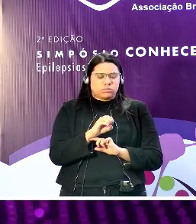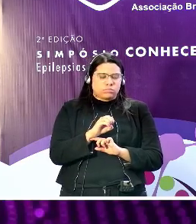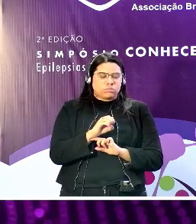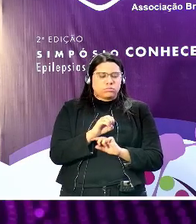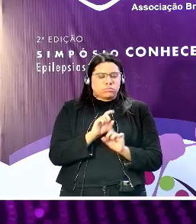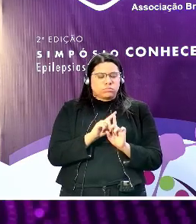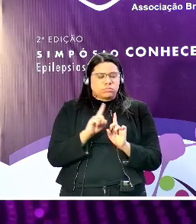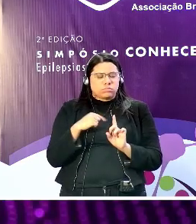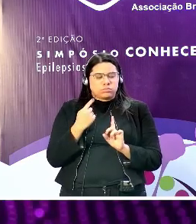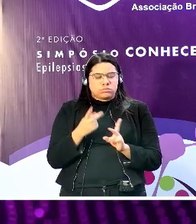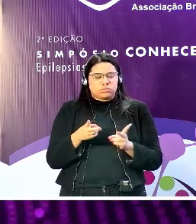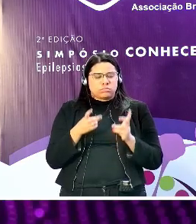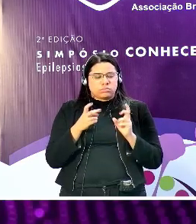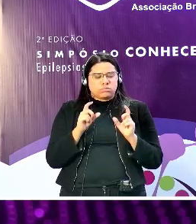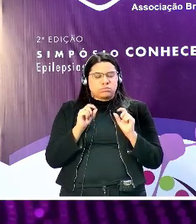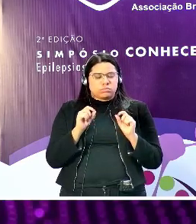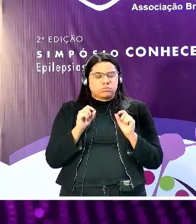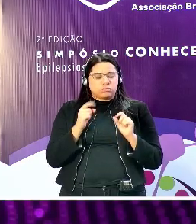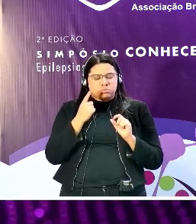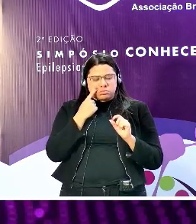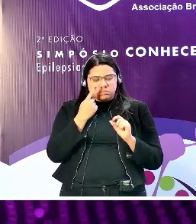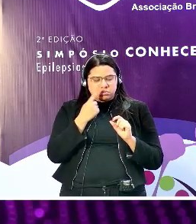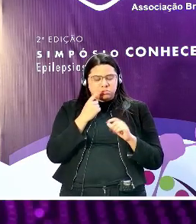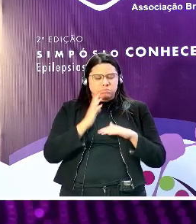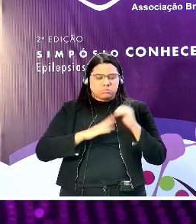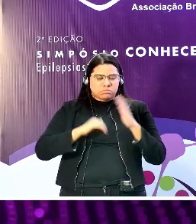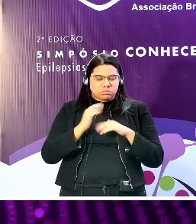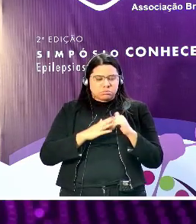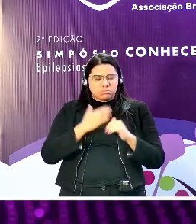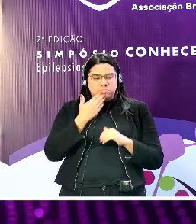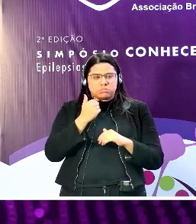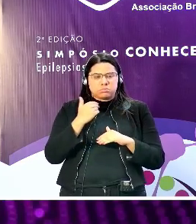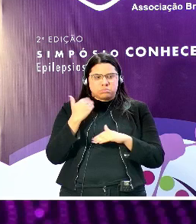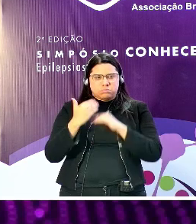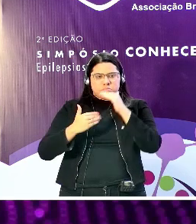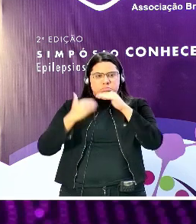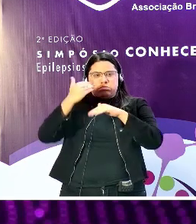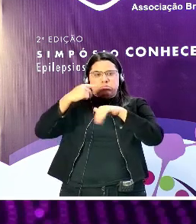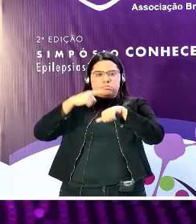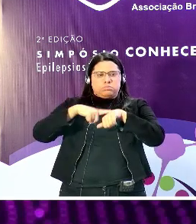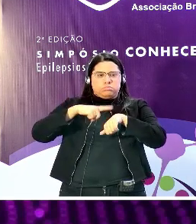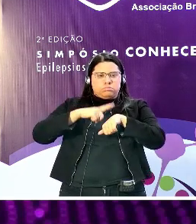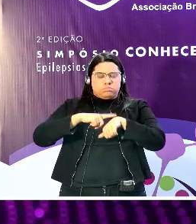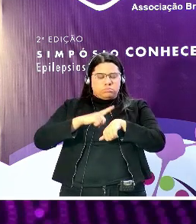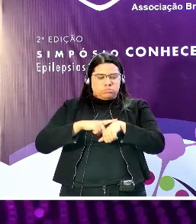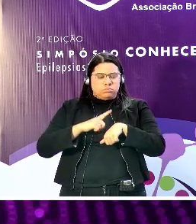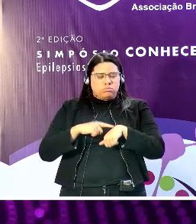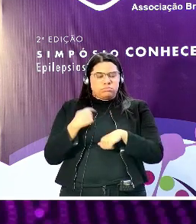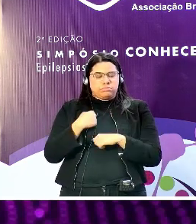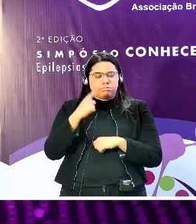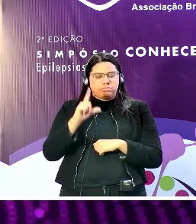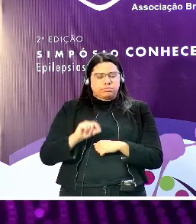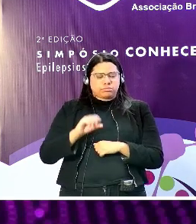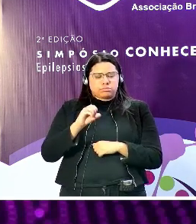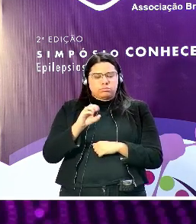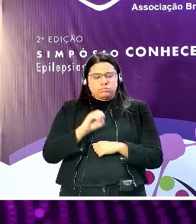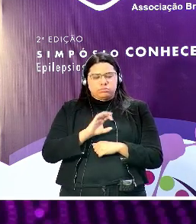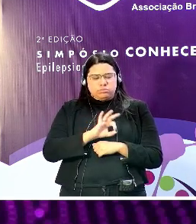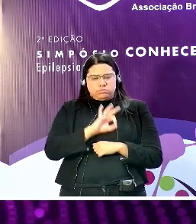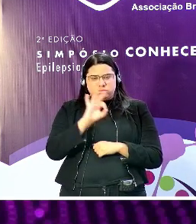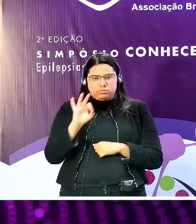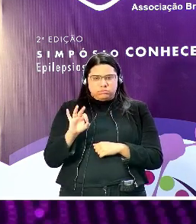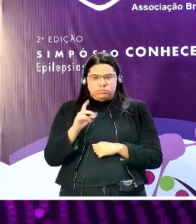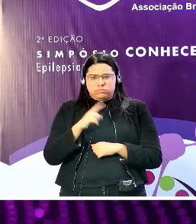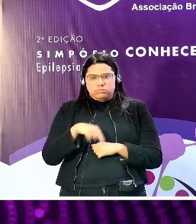Mas a gente viu uma eficácia incrível que está aumentando com o tempo. A gente está vendo uma redução de 90%